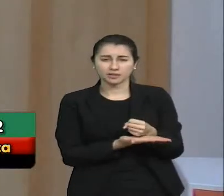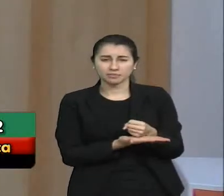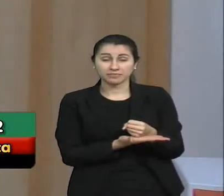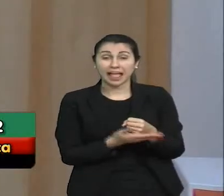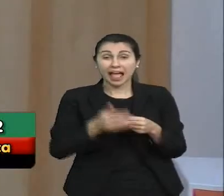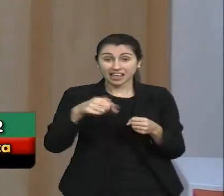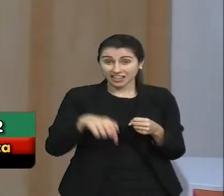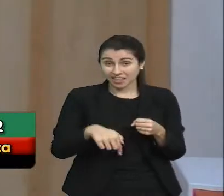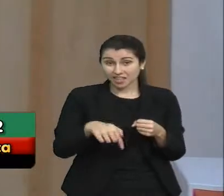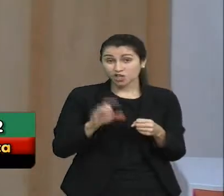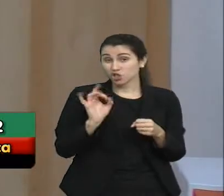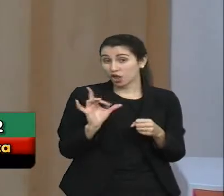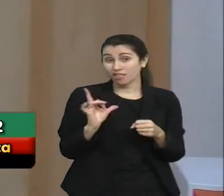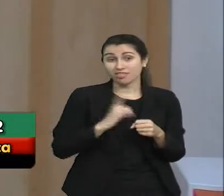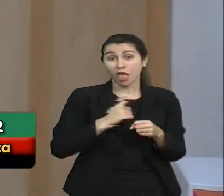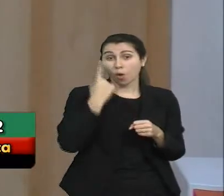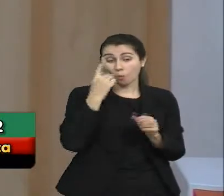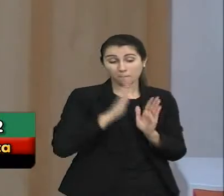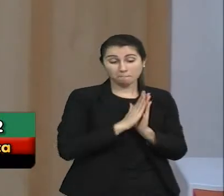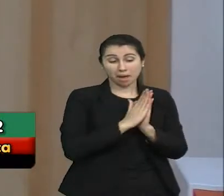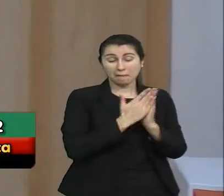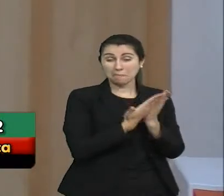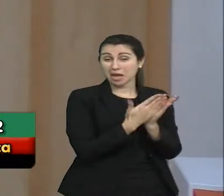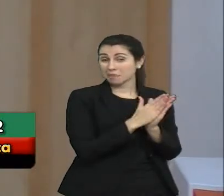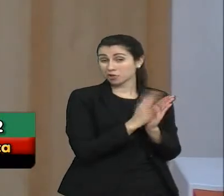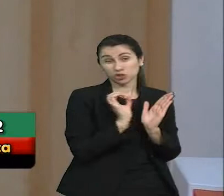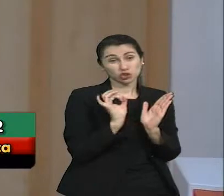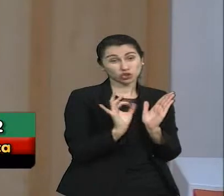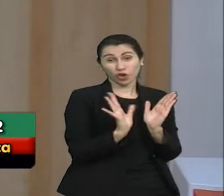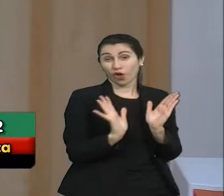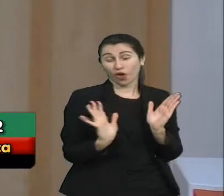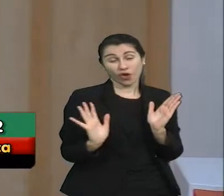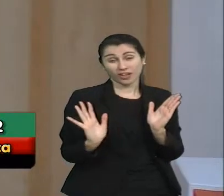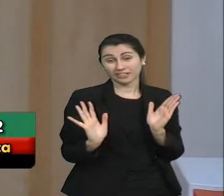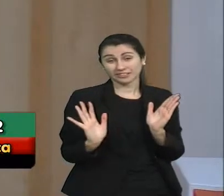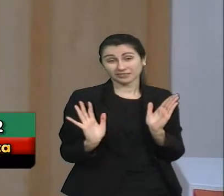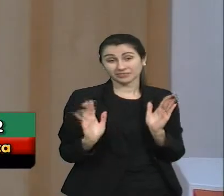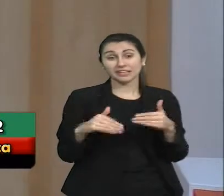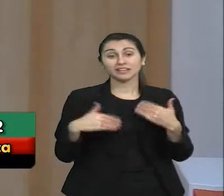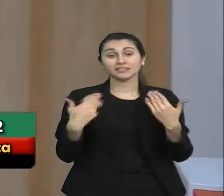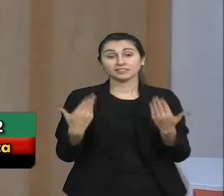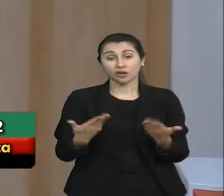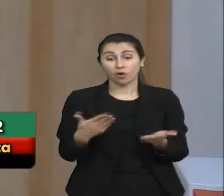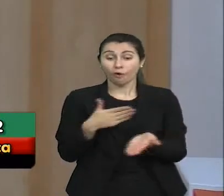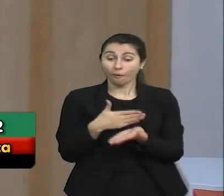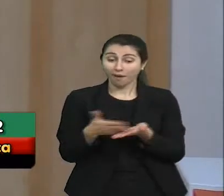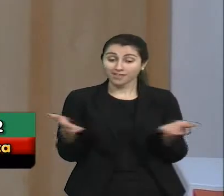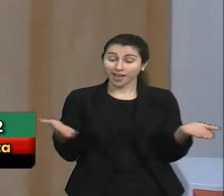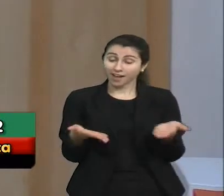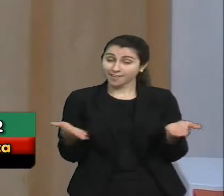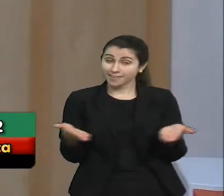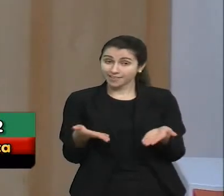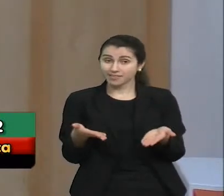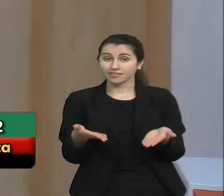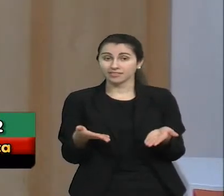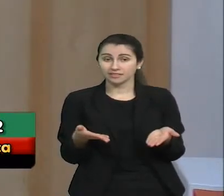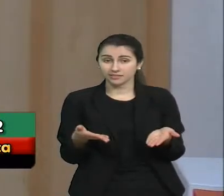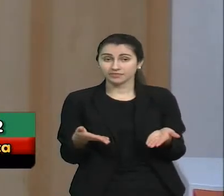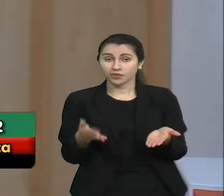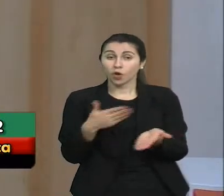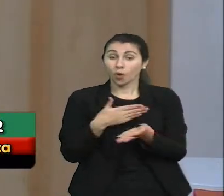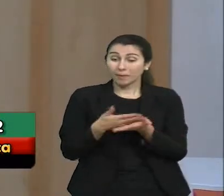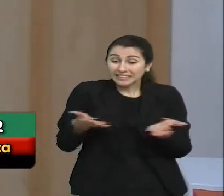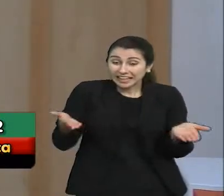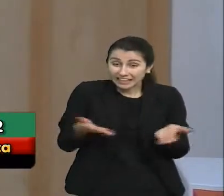Bíblia. Aqui não tem mais nada além disso. Então, começa-se aqui, é que começa-se a